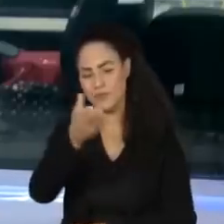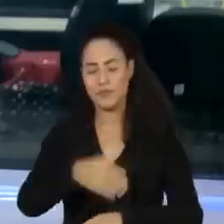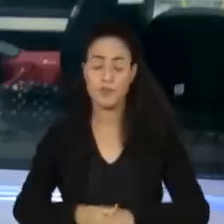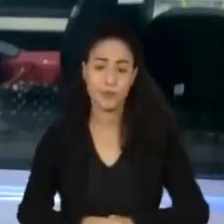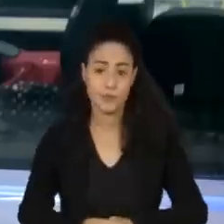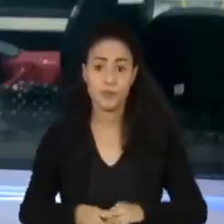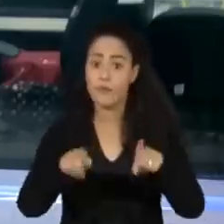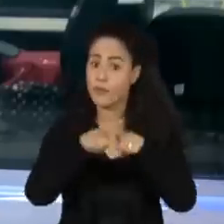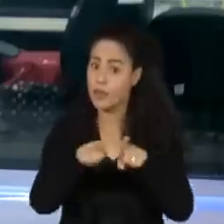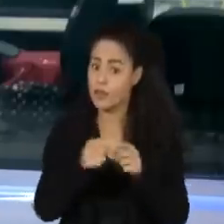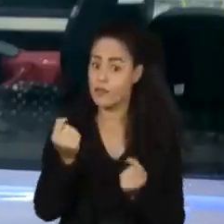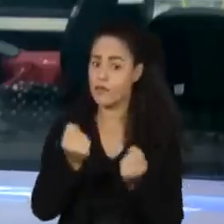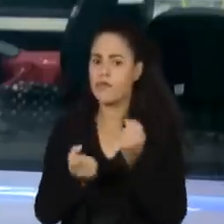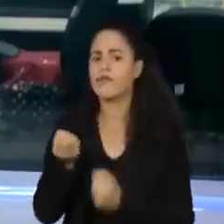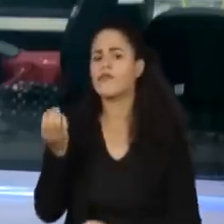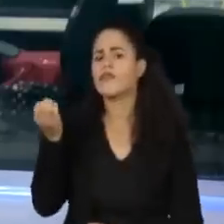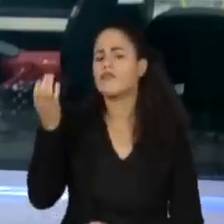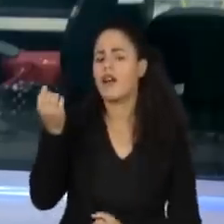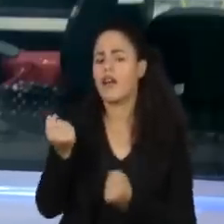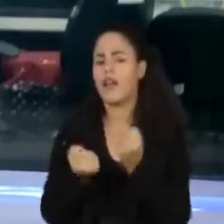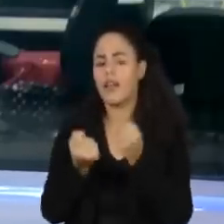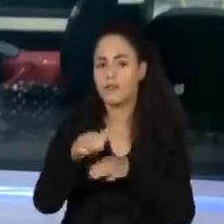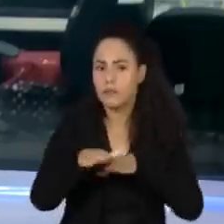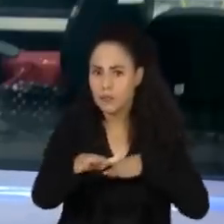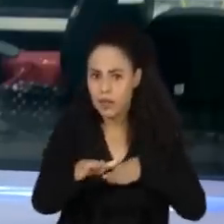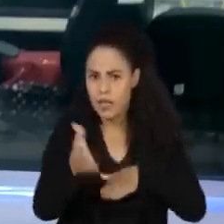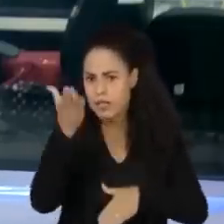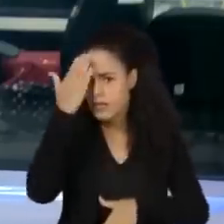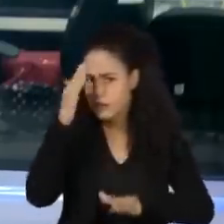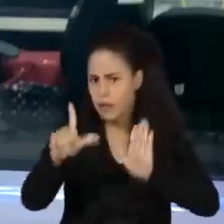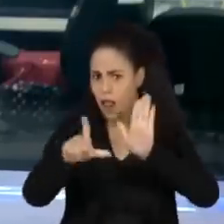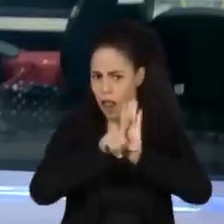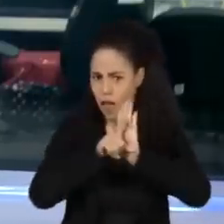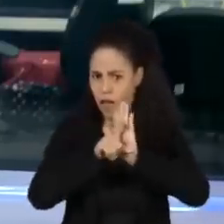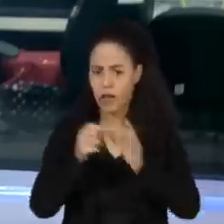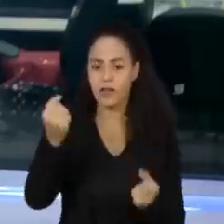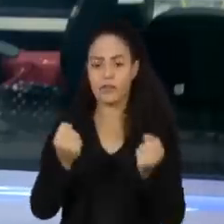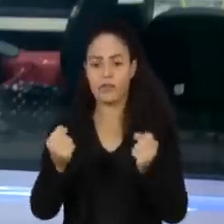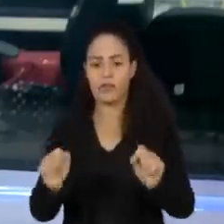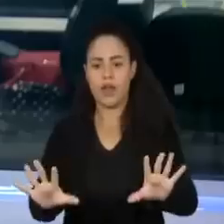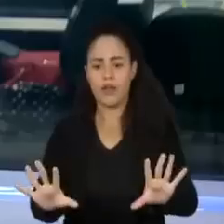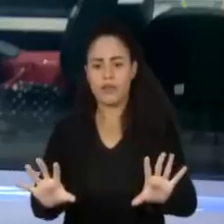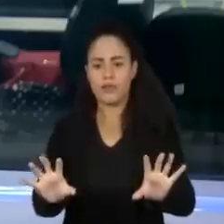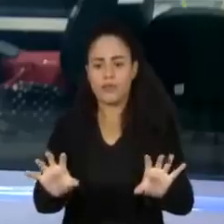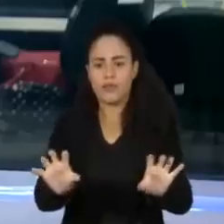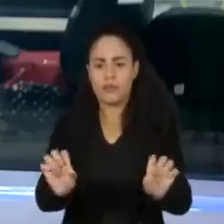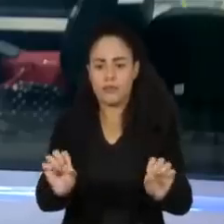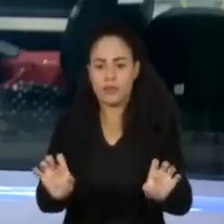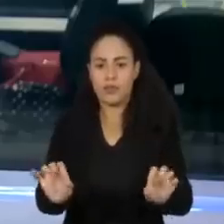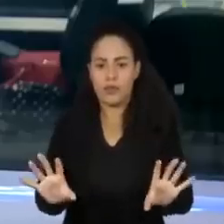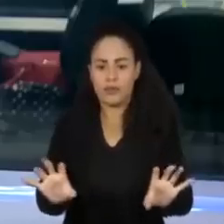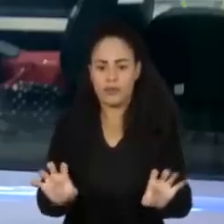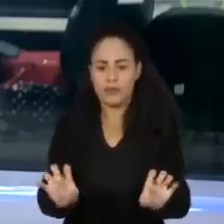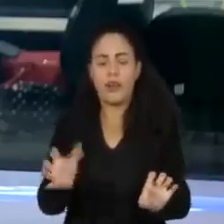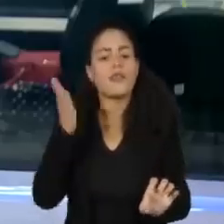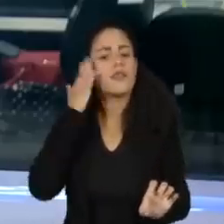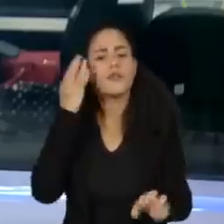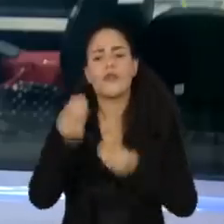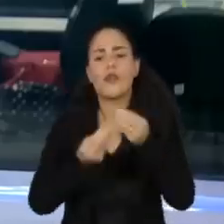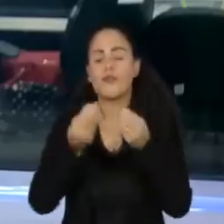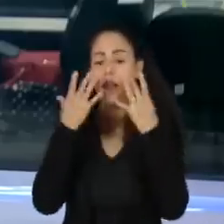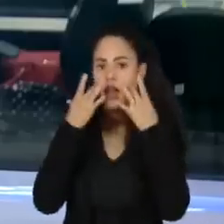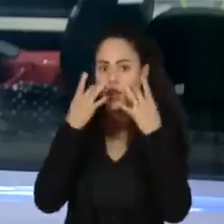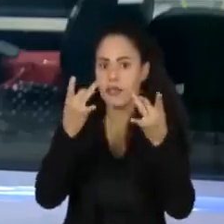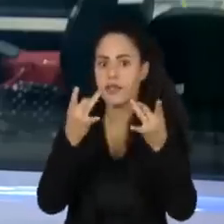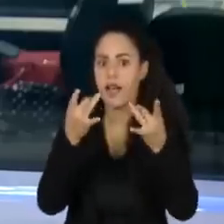E você que vai viajar de carro já sabe tudo sobre a nova lei do farol baixo. Então, antes de pegar a estrada, vale ficar de olho para